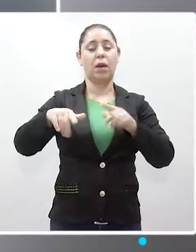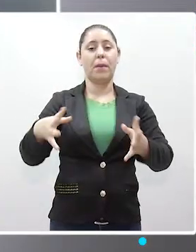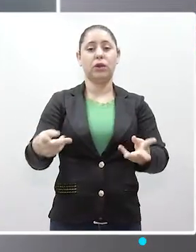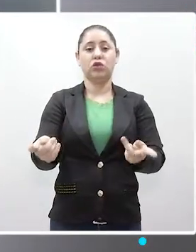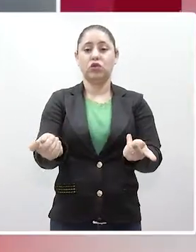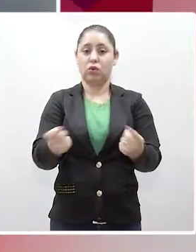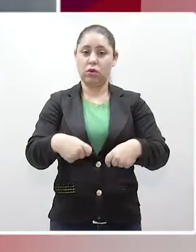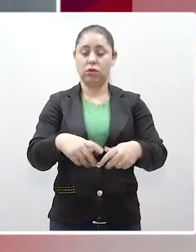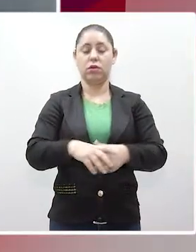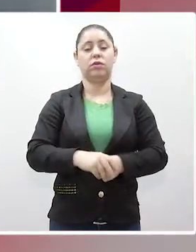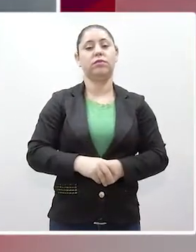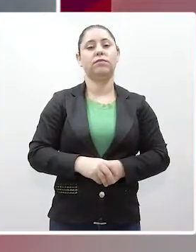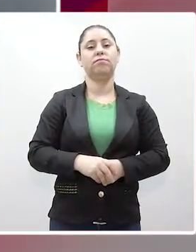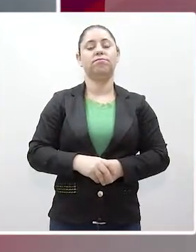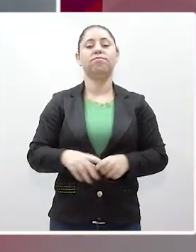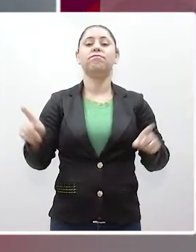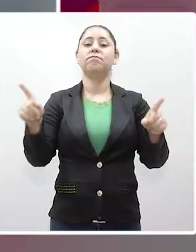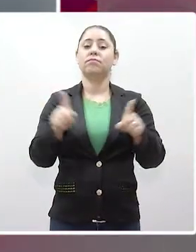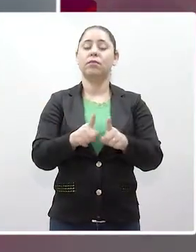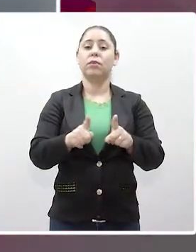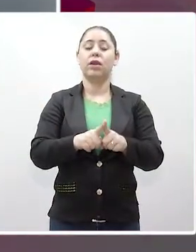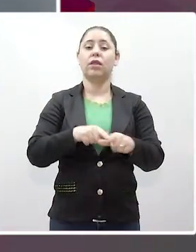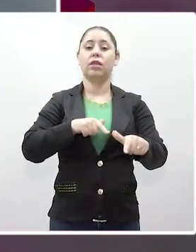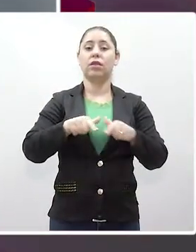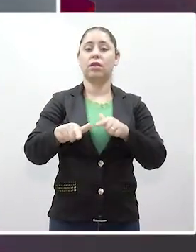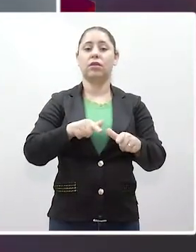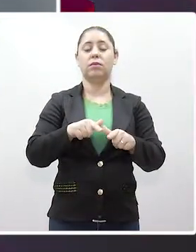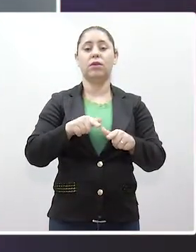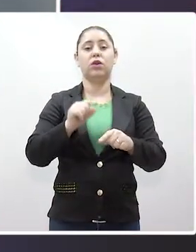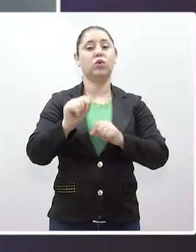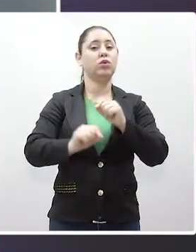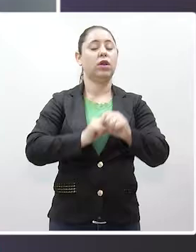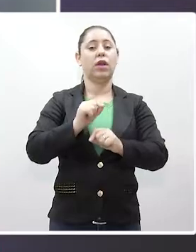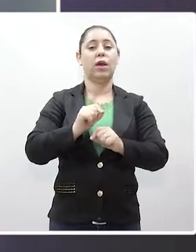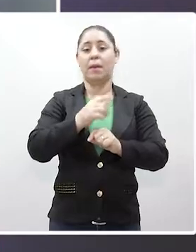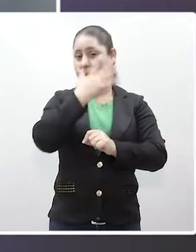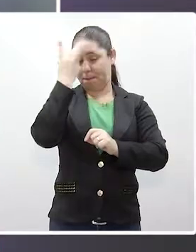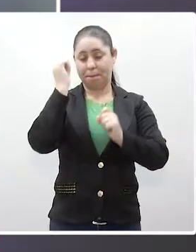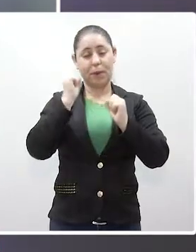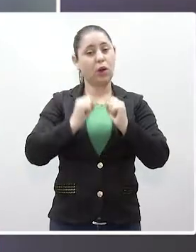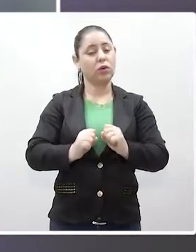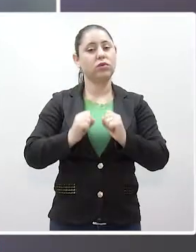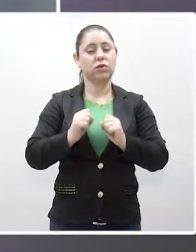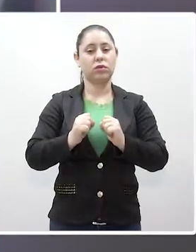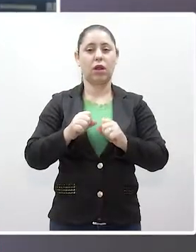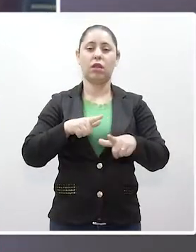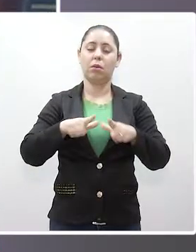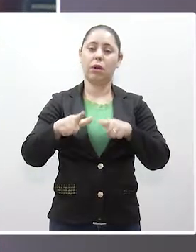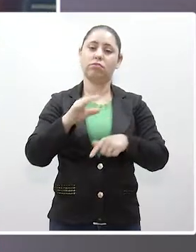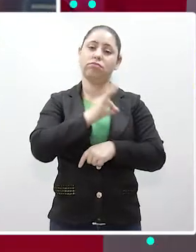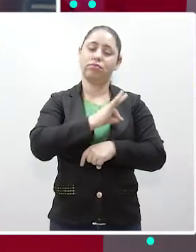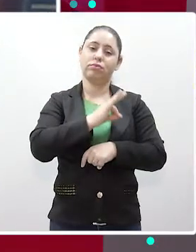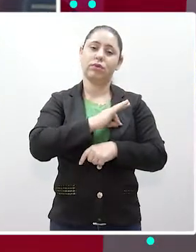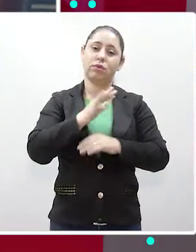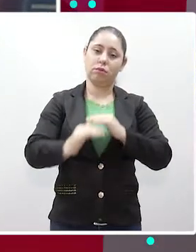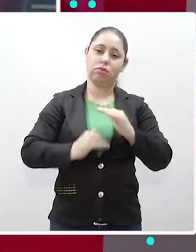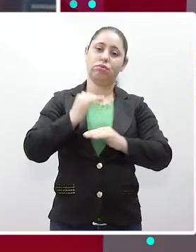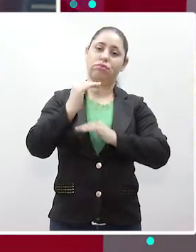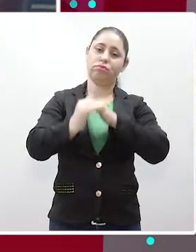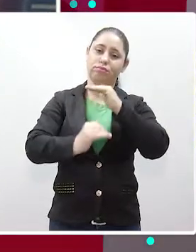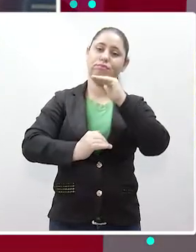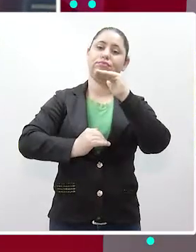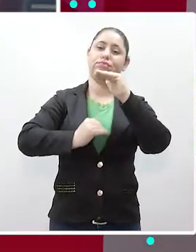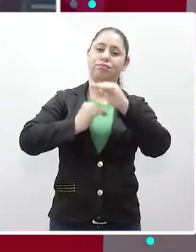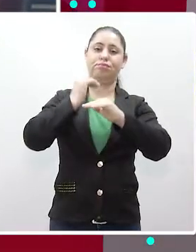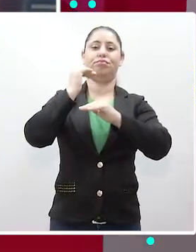de qualidade, garantir a demanda para que as empresas possam vender, e aí sim a gente tem